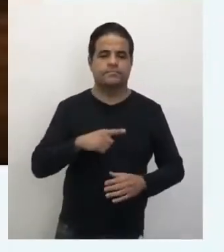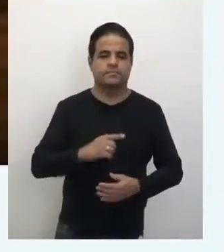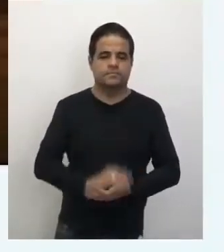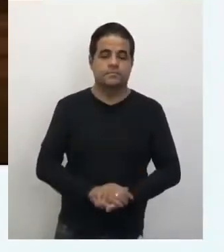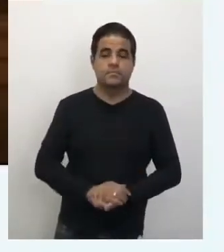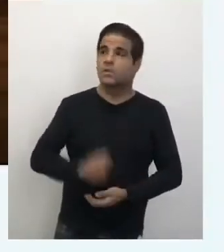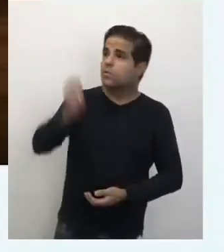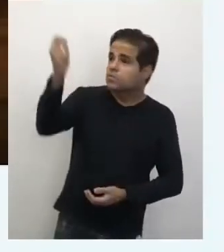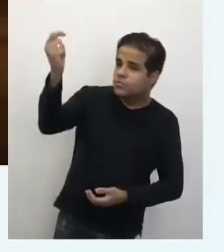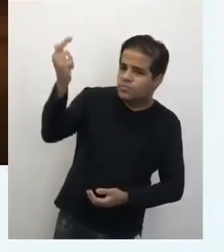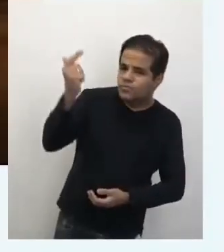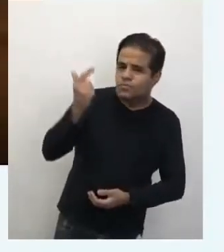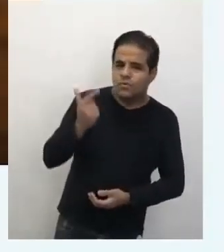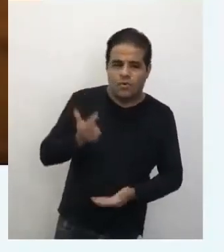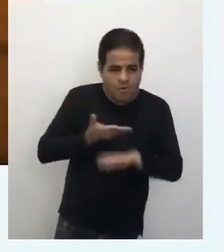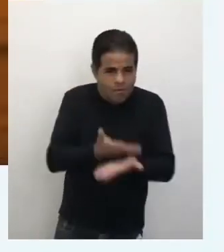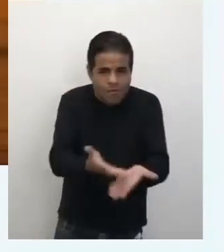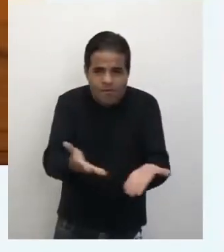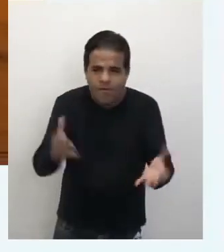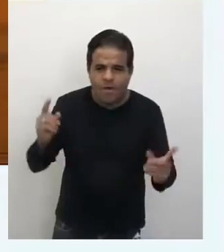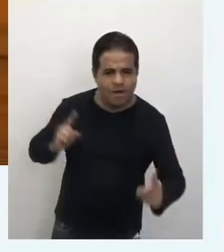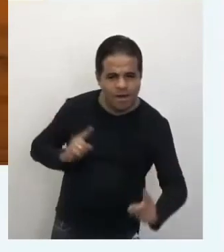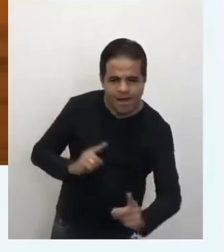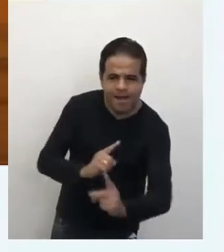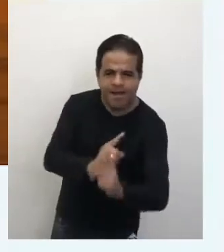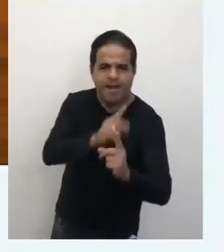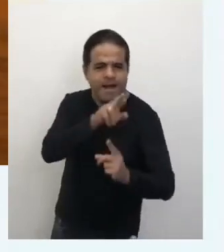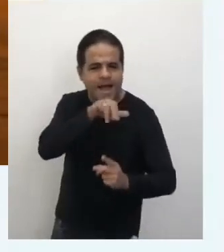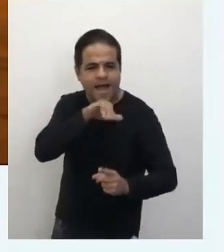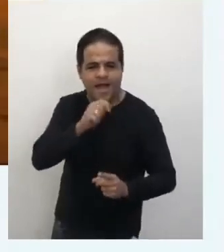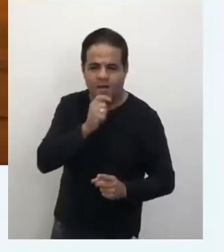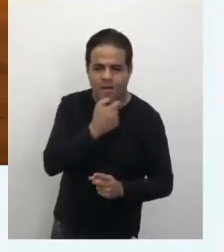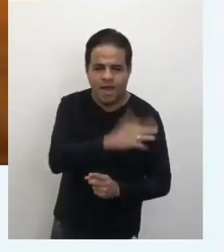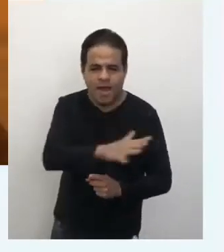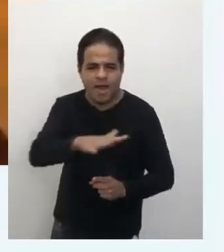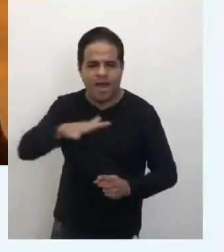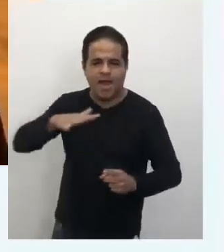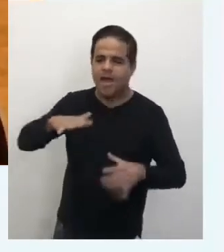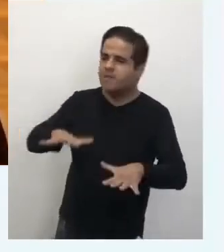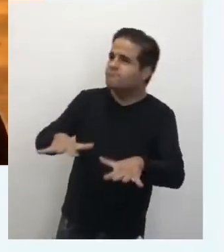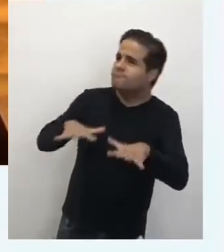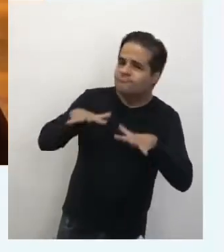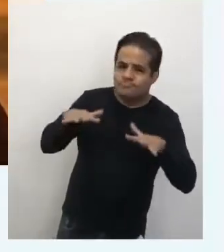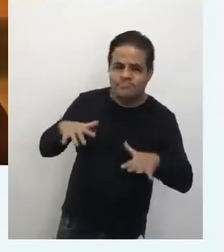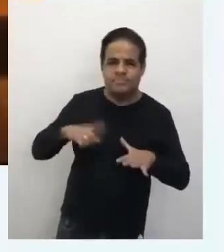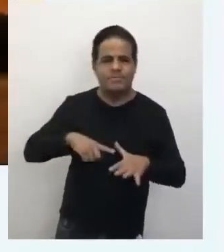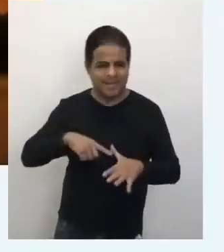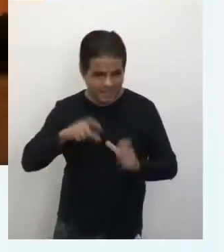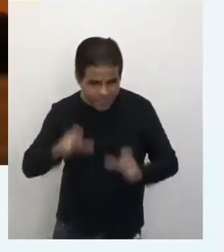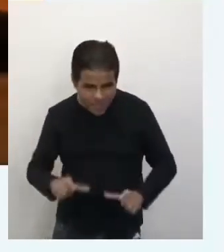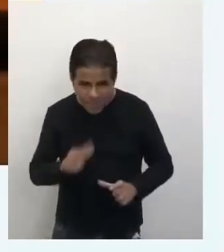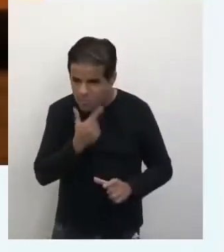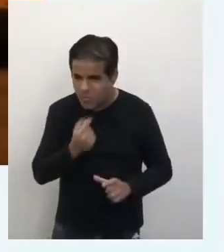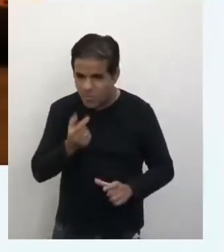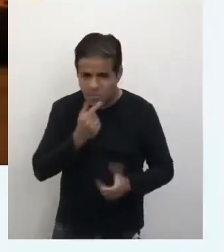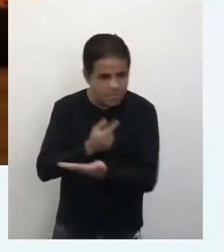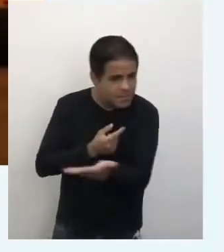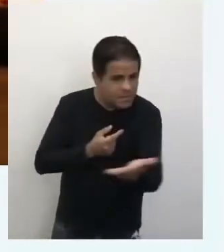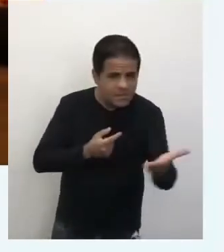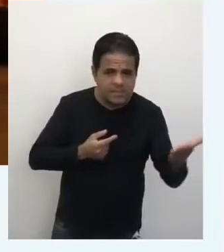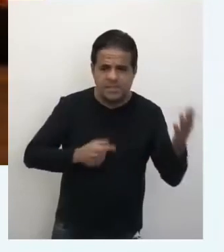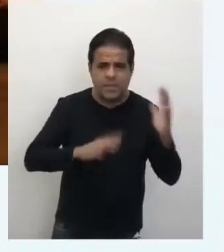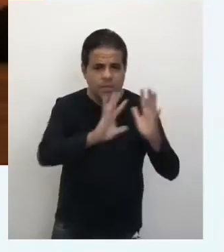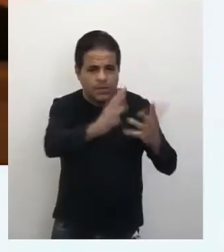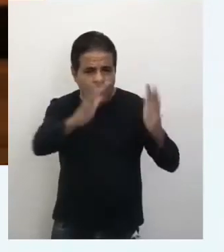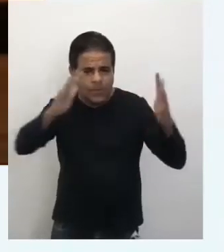O sol beija as águas do Xingu. O bonito espetáculo parece questionar se haverá lugar para o homem em meio a tanta